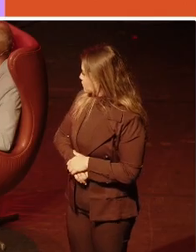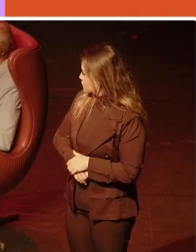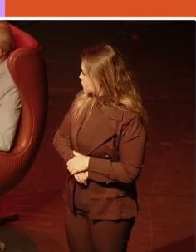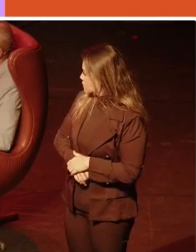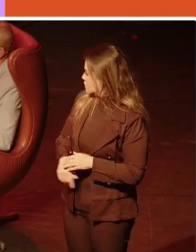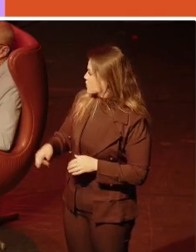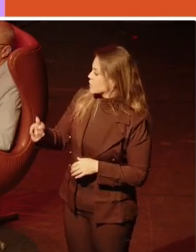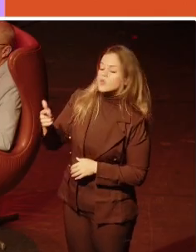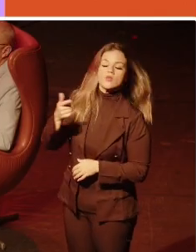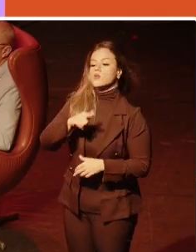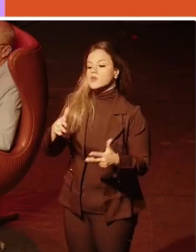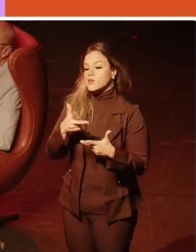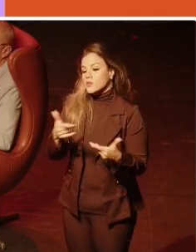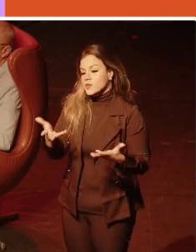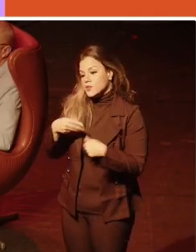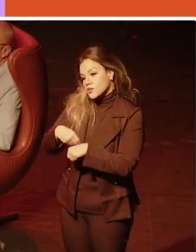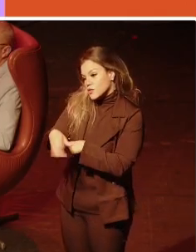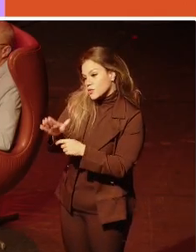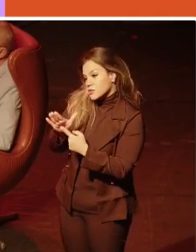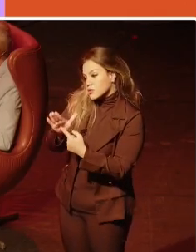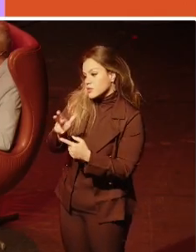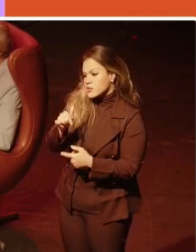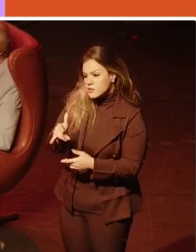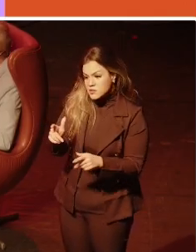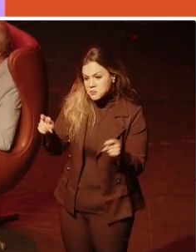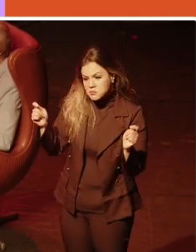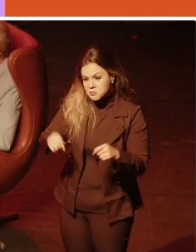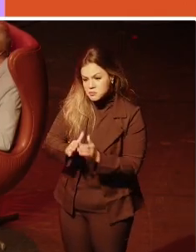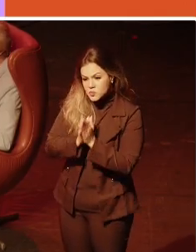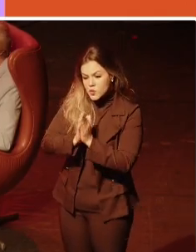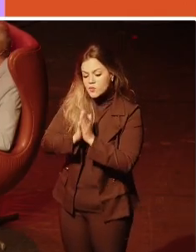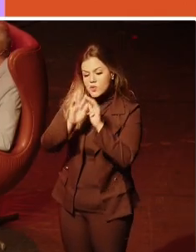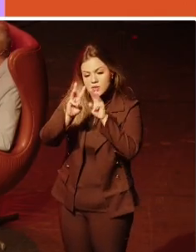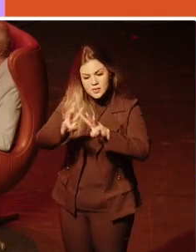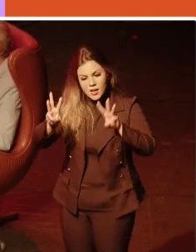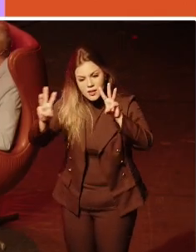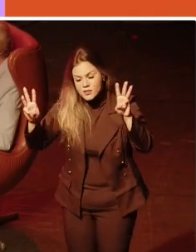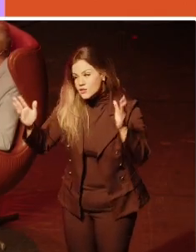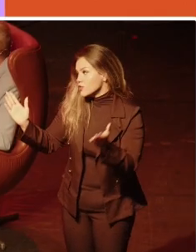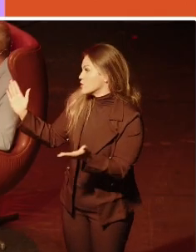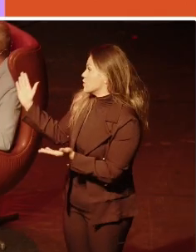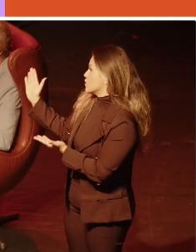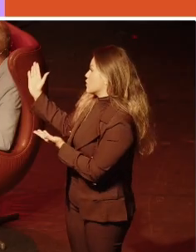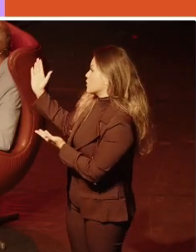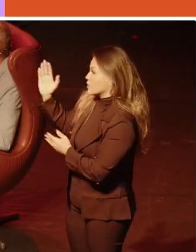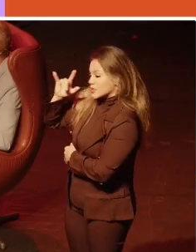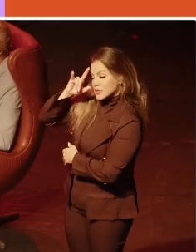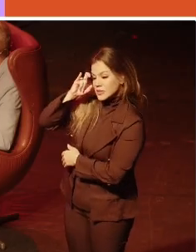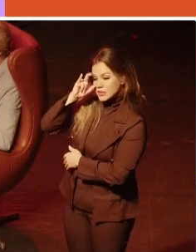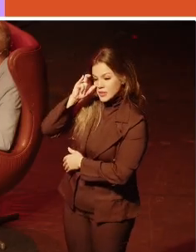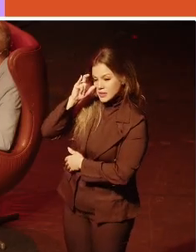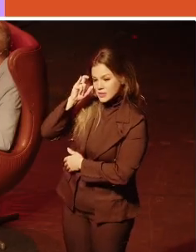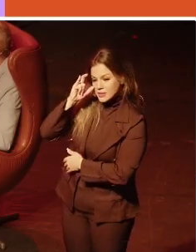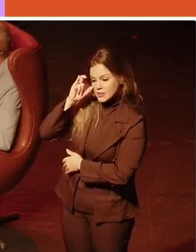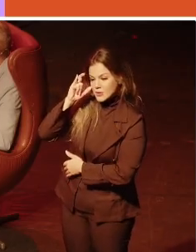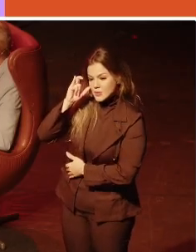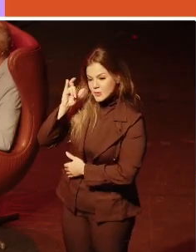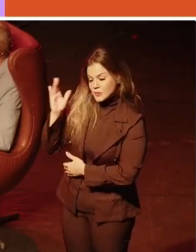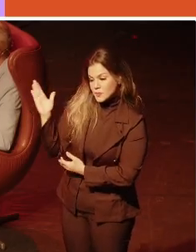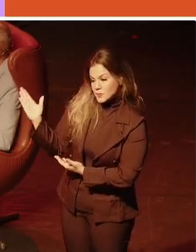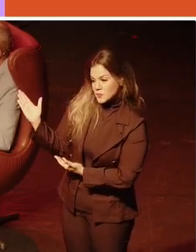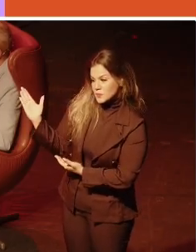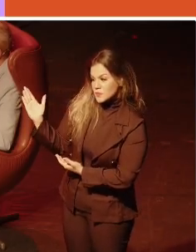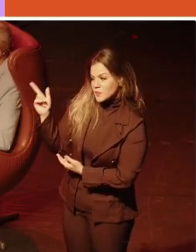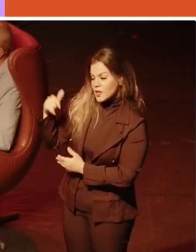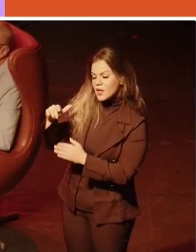E outro que eu gostaria de chamar, se vocês puderem entrar no nosso site ou no nosso Instagram, é